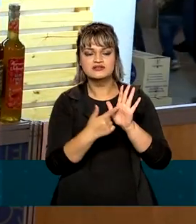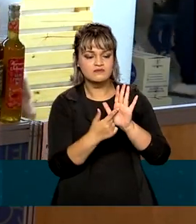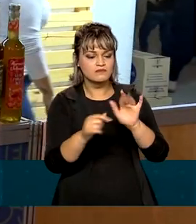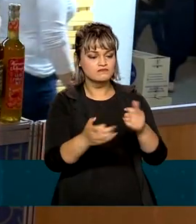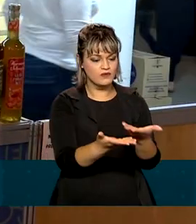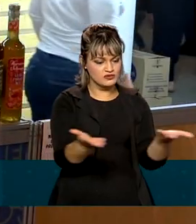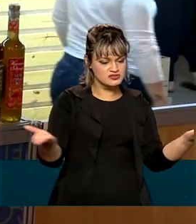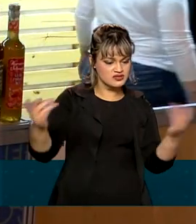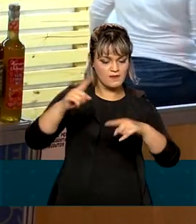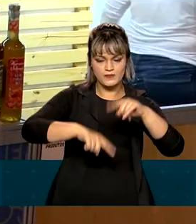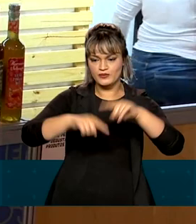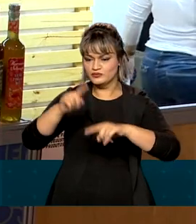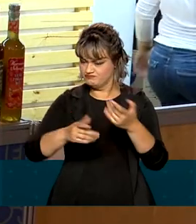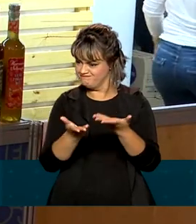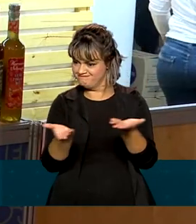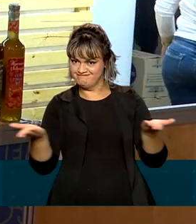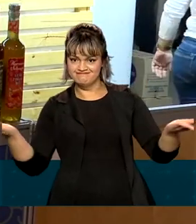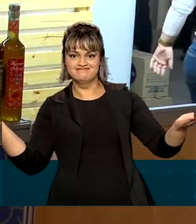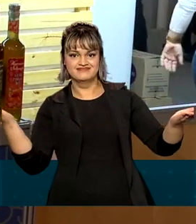vitrine.